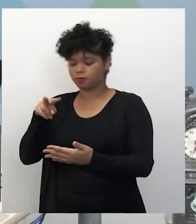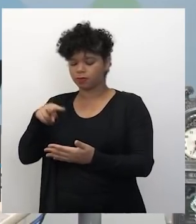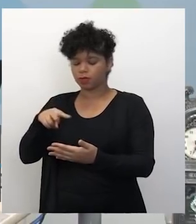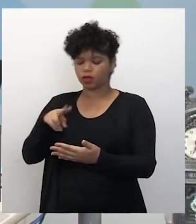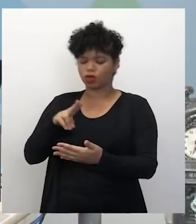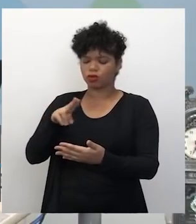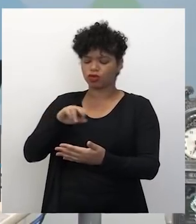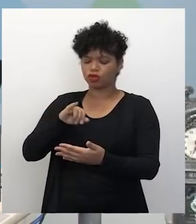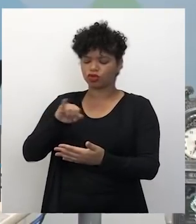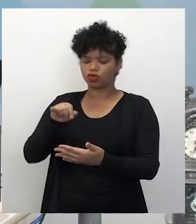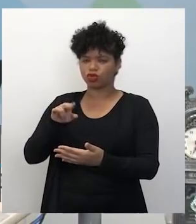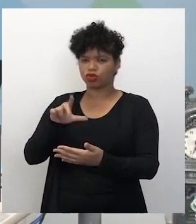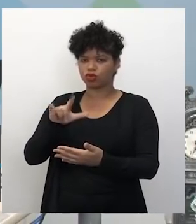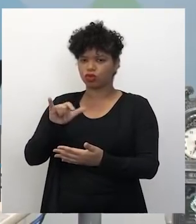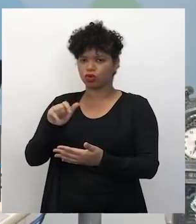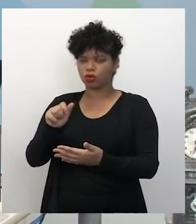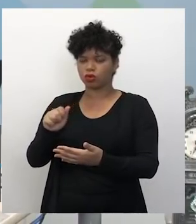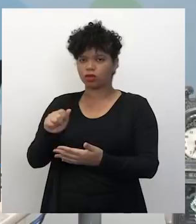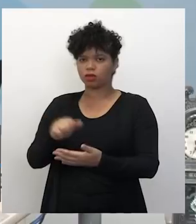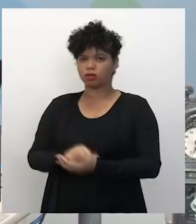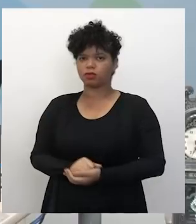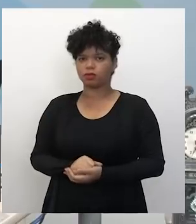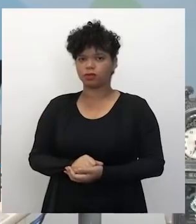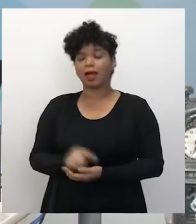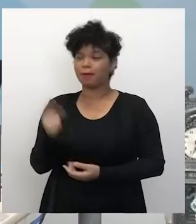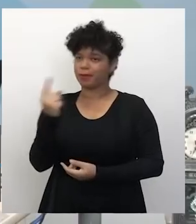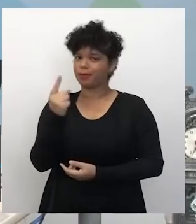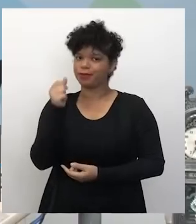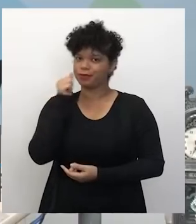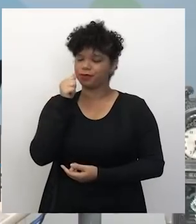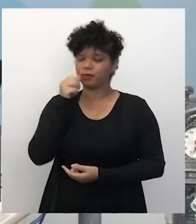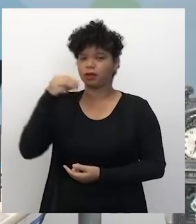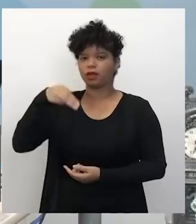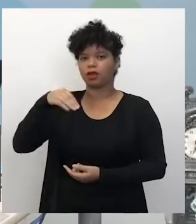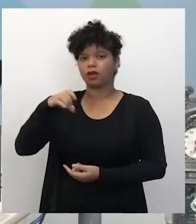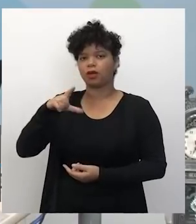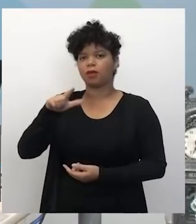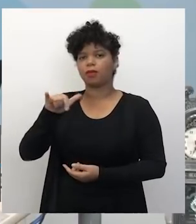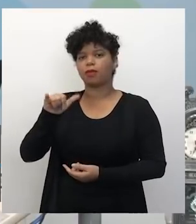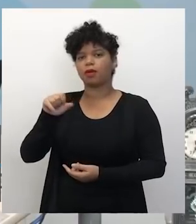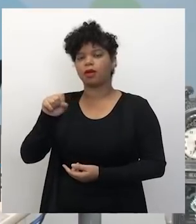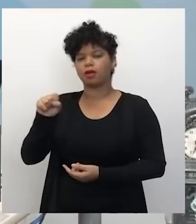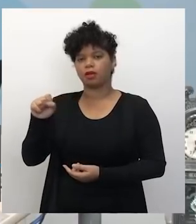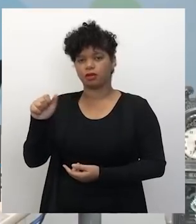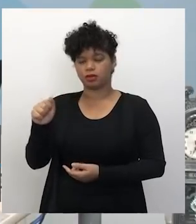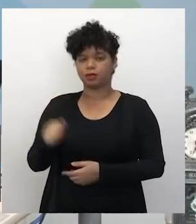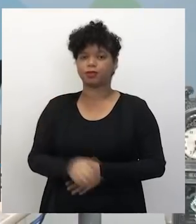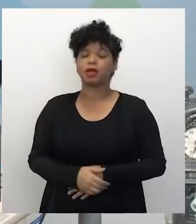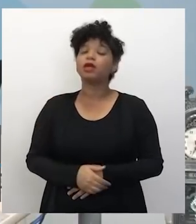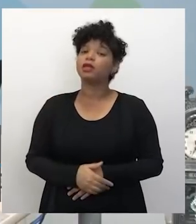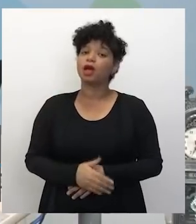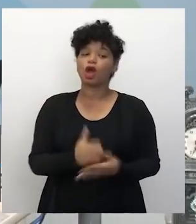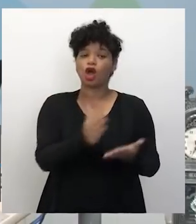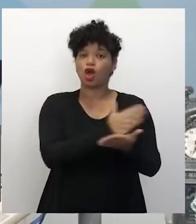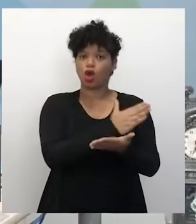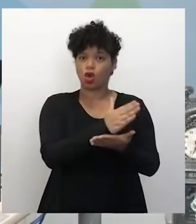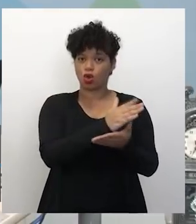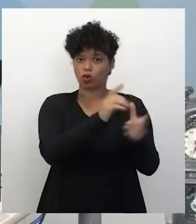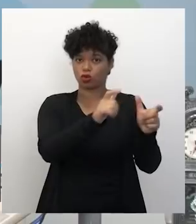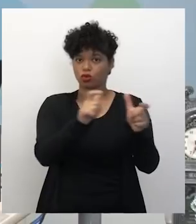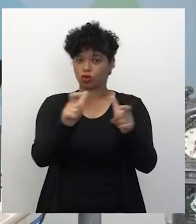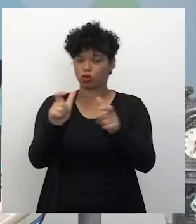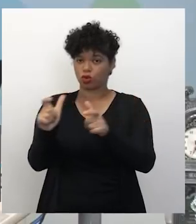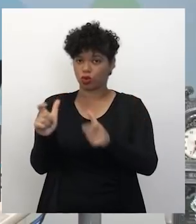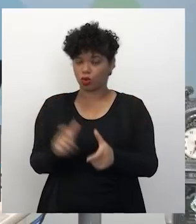Júlia. Bom, vou colocar na Melissa primeiro. Tipo, em alguns lugares, o fuso horário está mais adiantado. É a